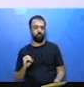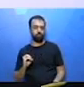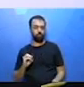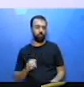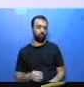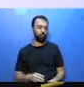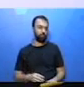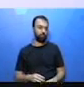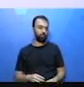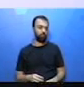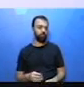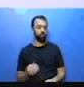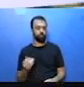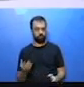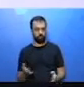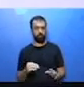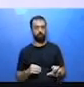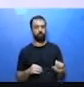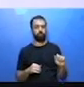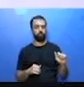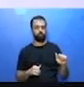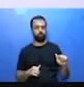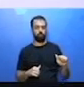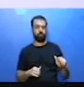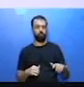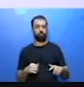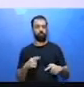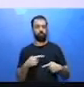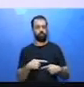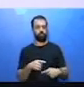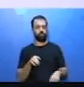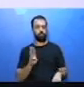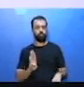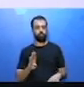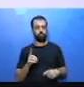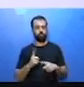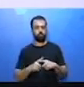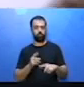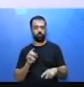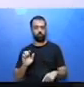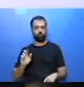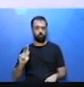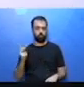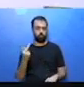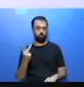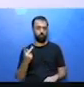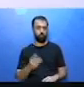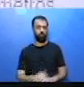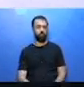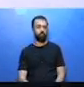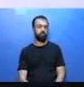Então a fórmula já disse, né? Base vezes altura, B vezes H.